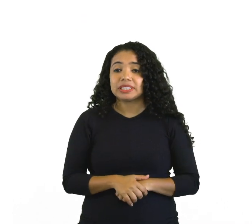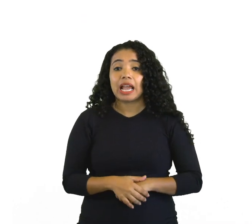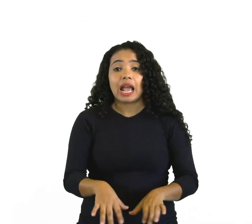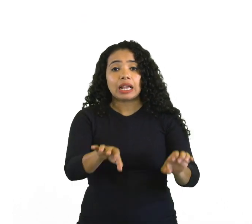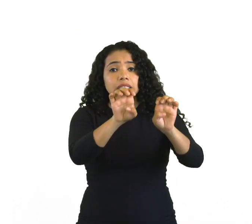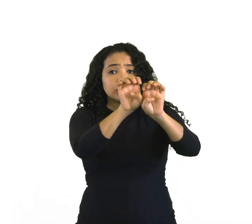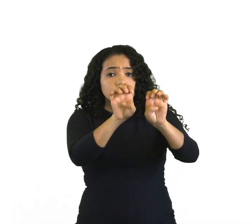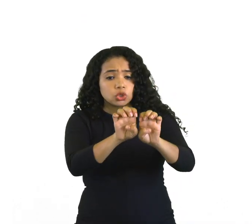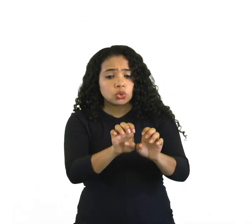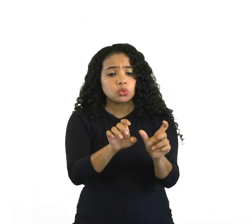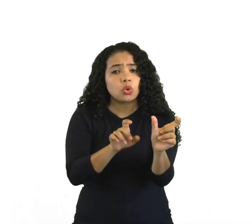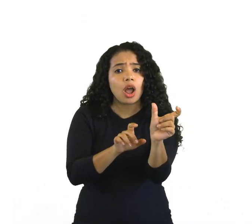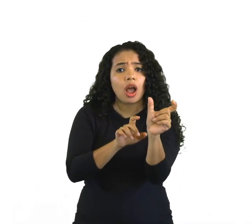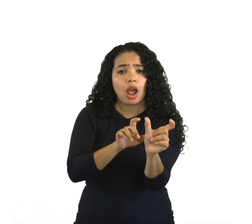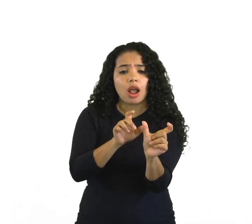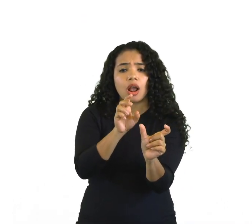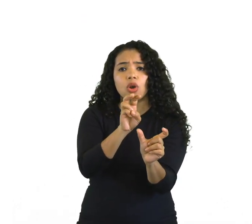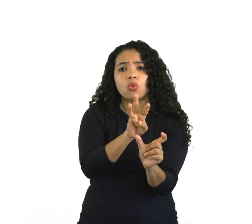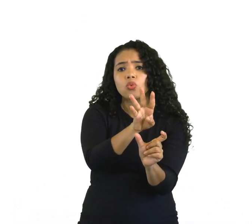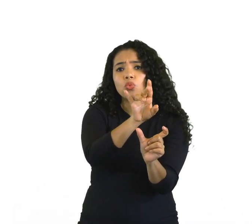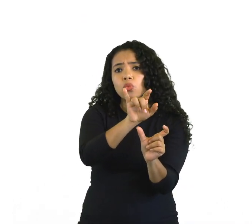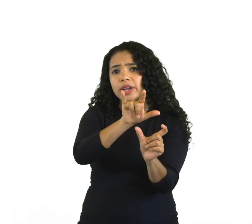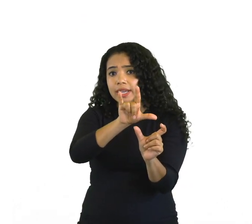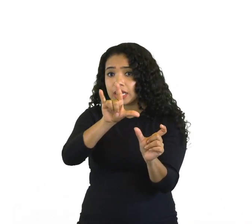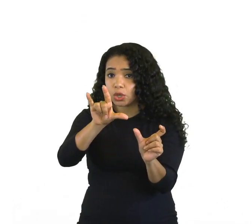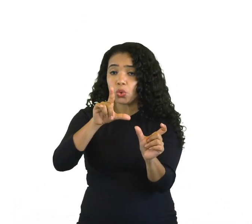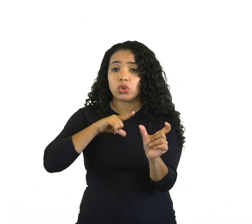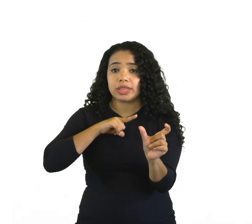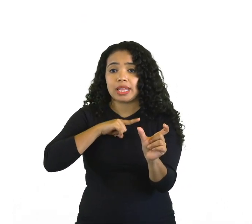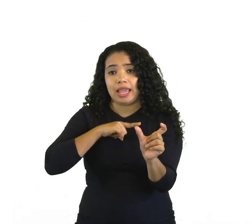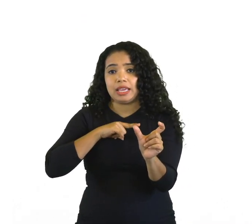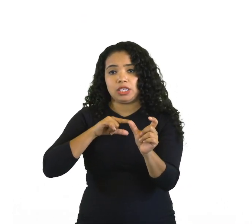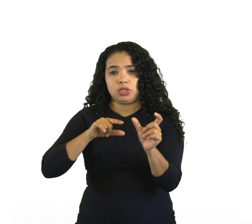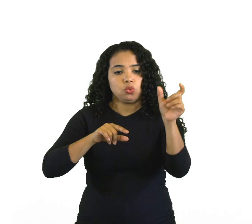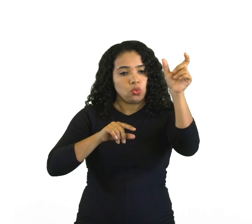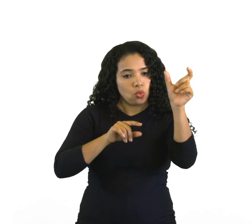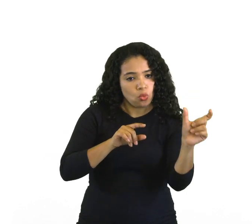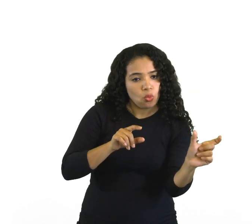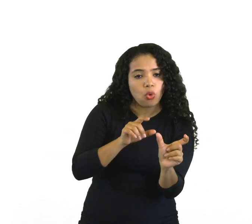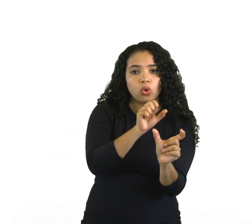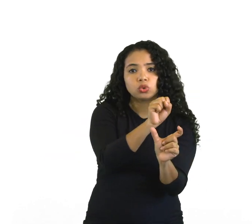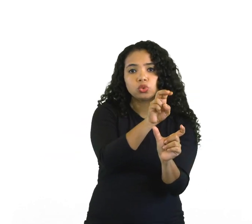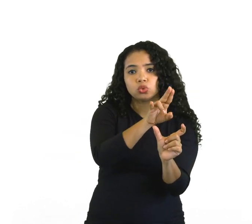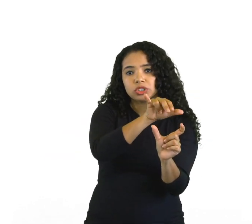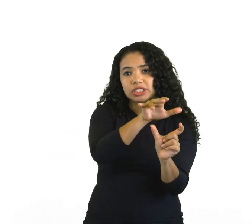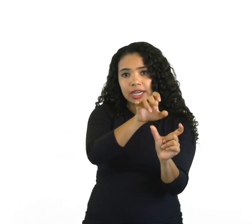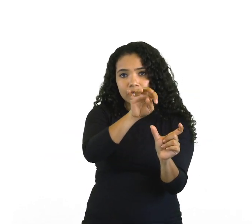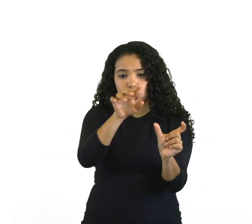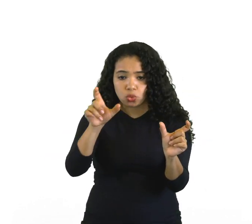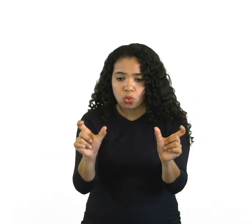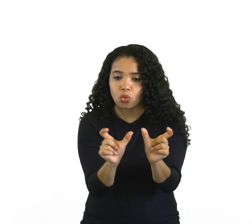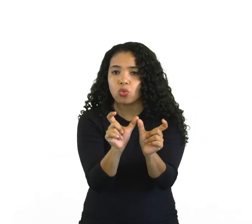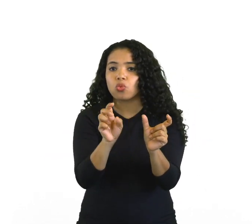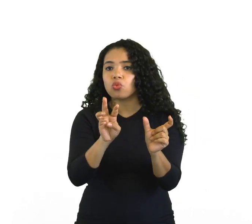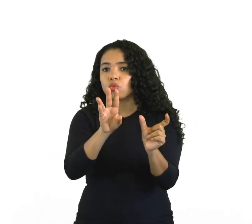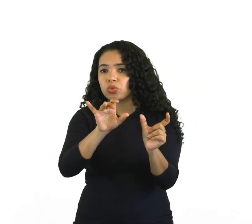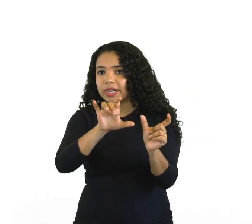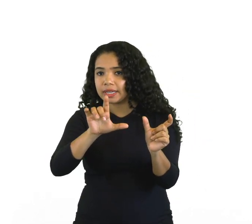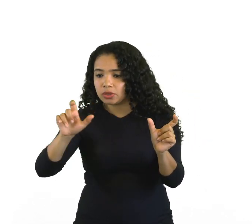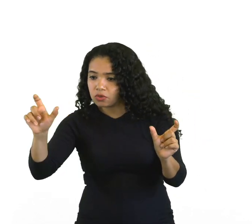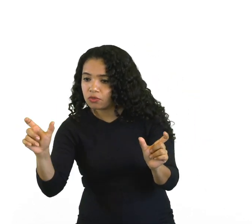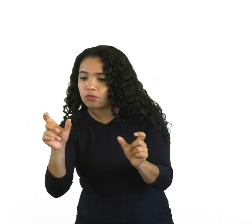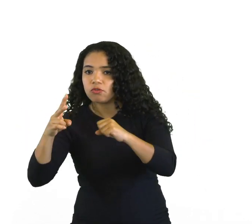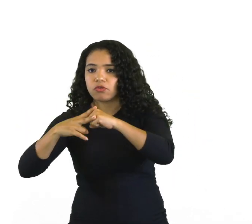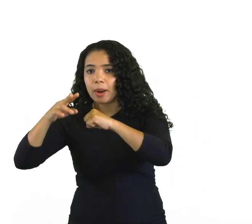estrutura do will. Nós temos, portanto, sujeito, o will, verbo principal